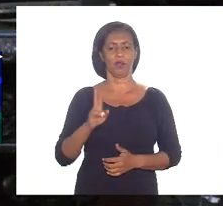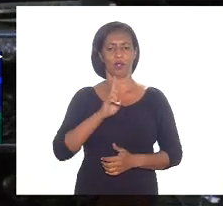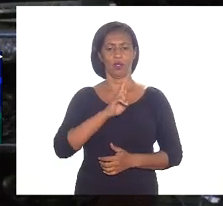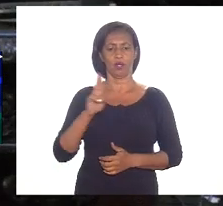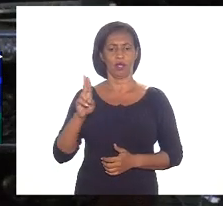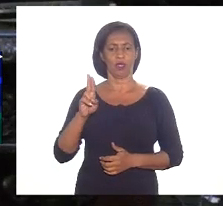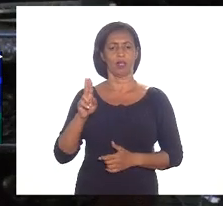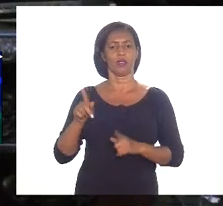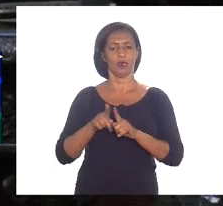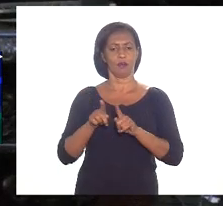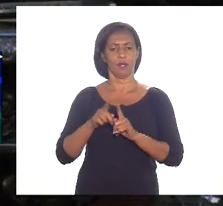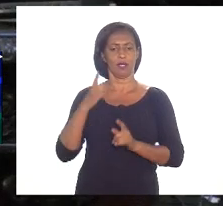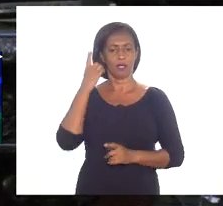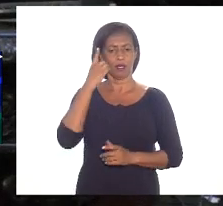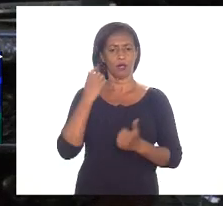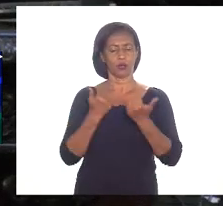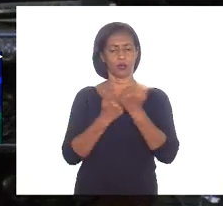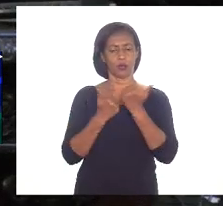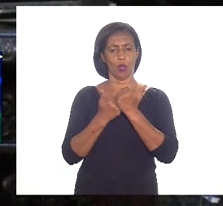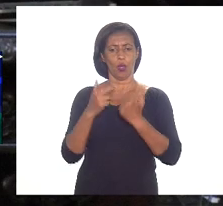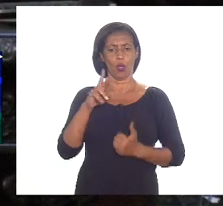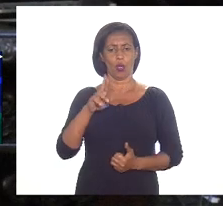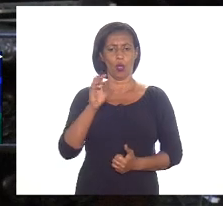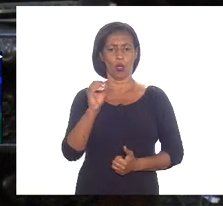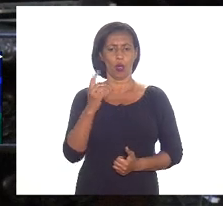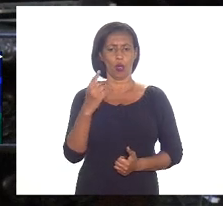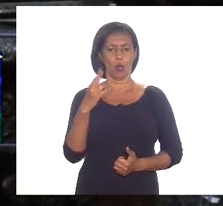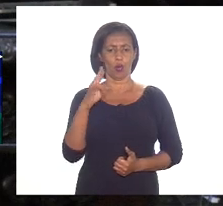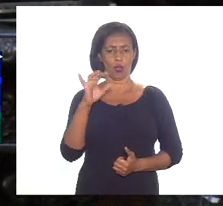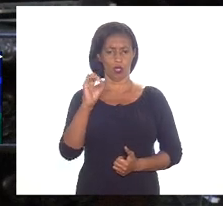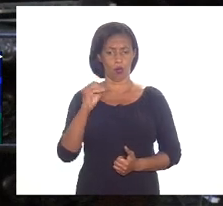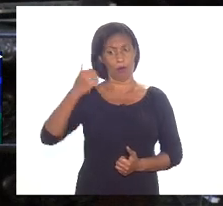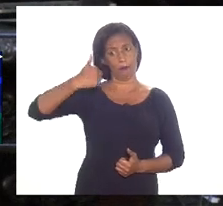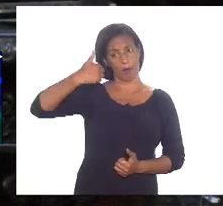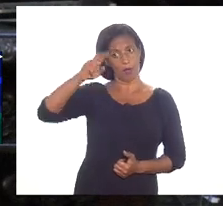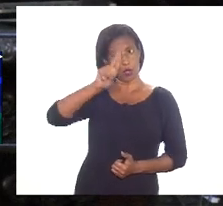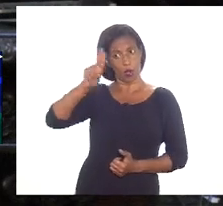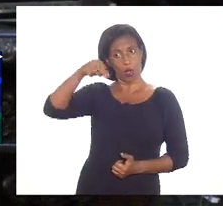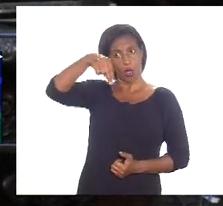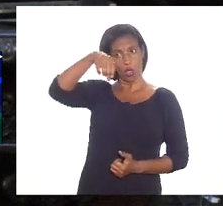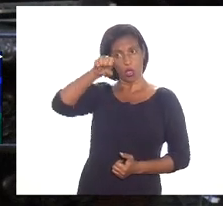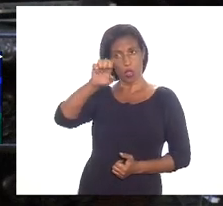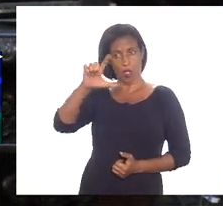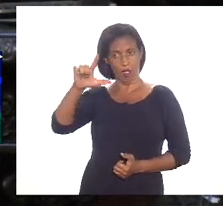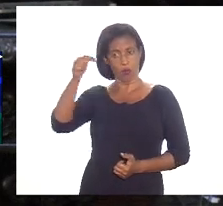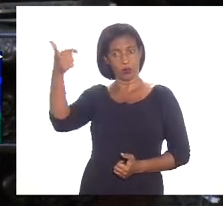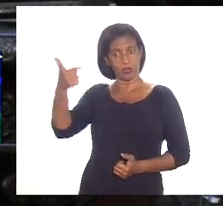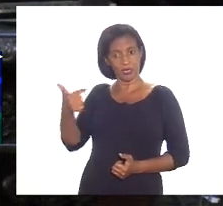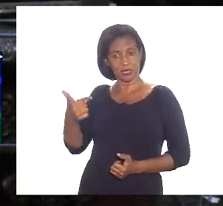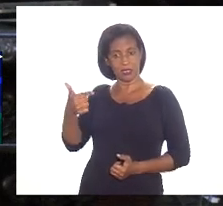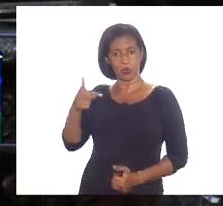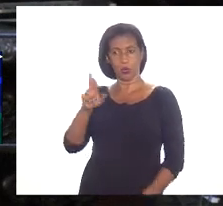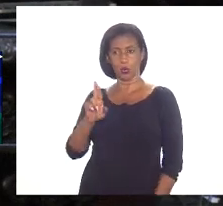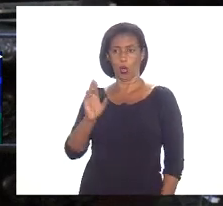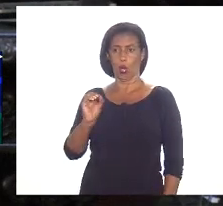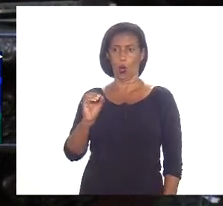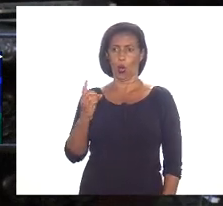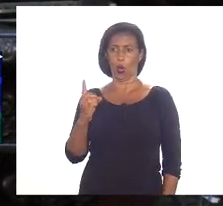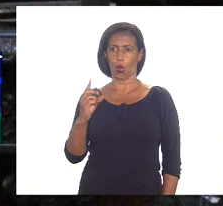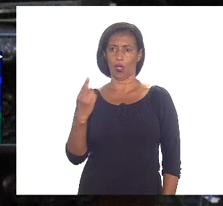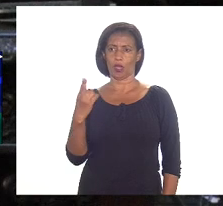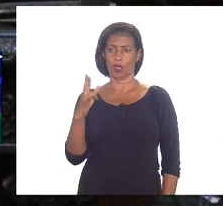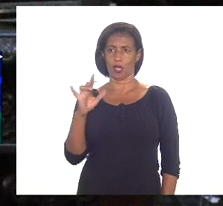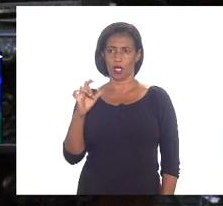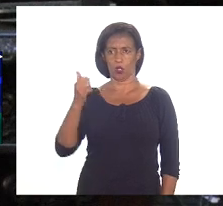nome para coisa do substituto o deputado Rodrigo Bacelar primeiro nome né o segundo Rodrigo então não havendo outros